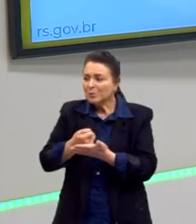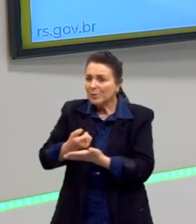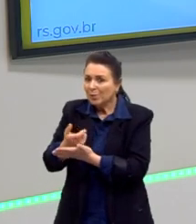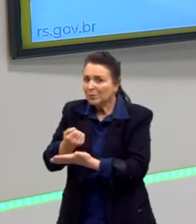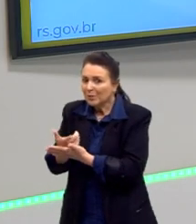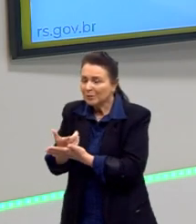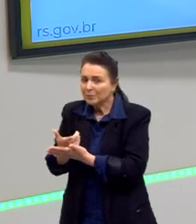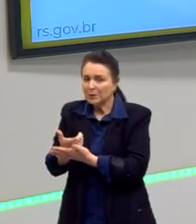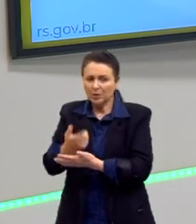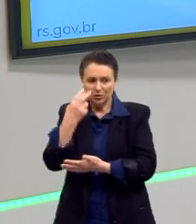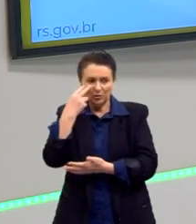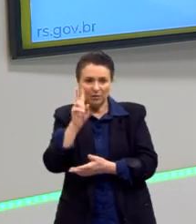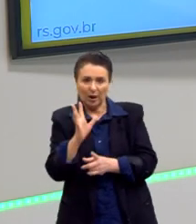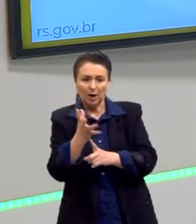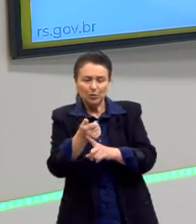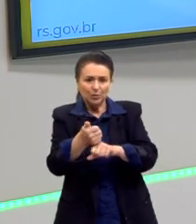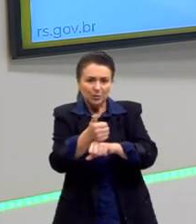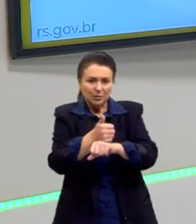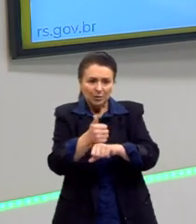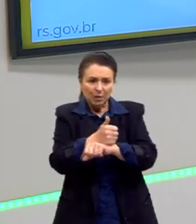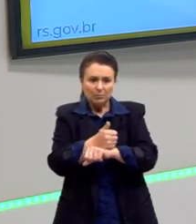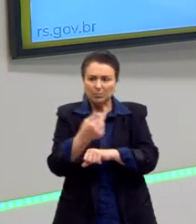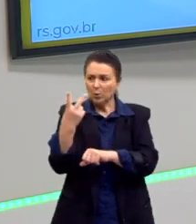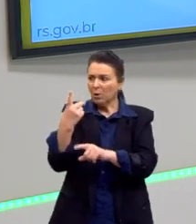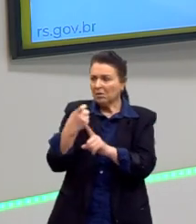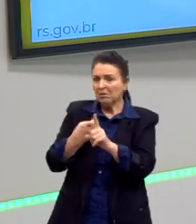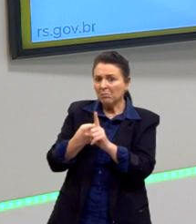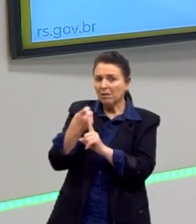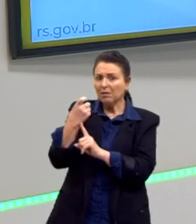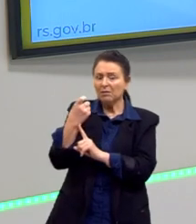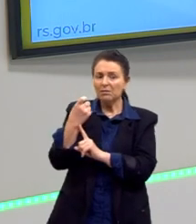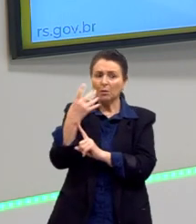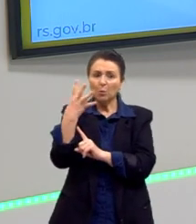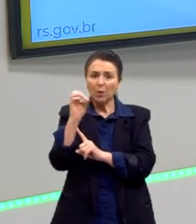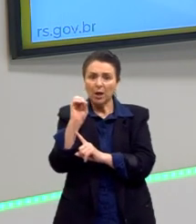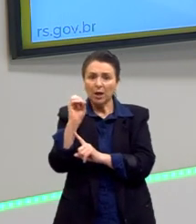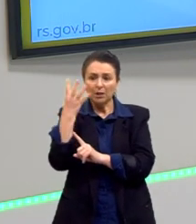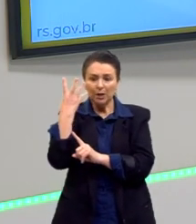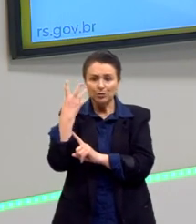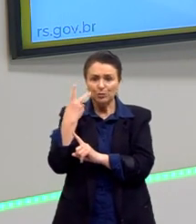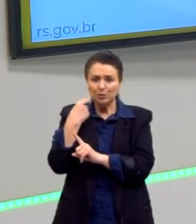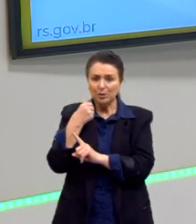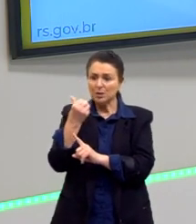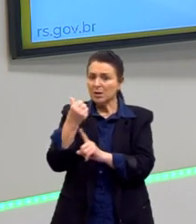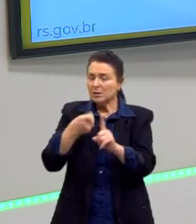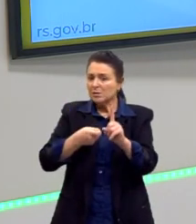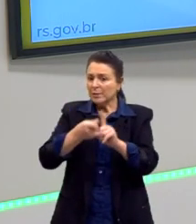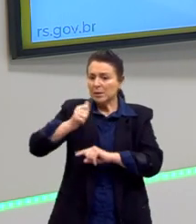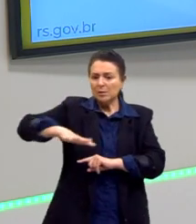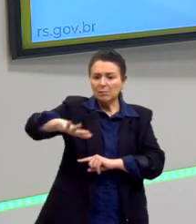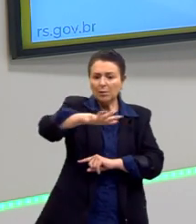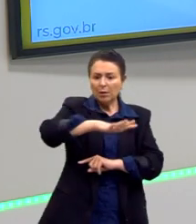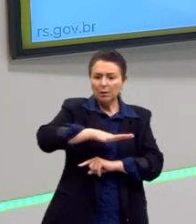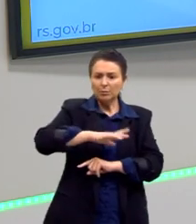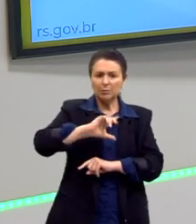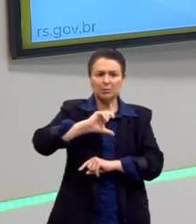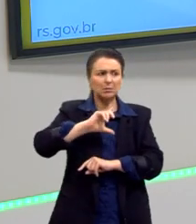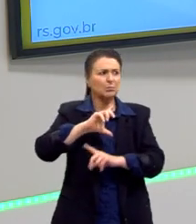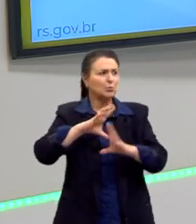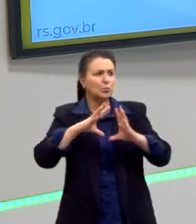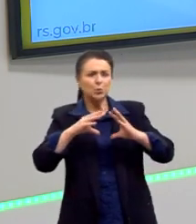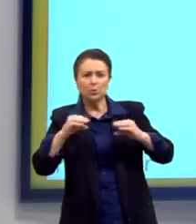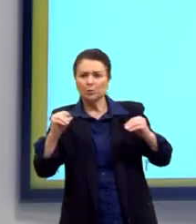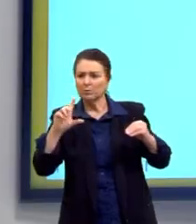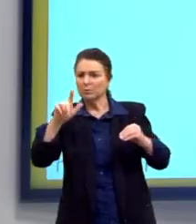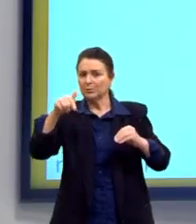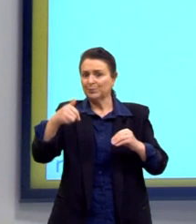vê artistas que permanecem dois meses 40 dias seis meses no mercado e somem porque isso acontece porque